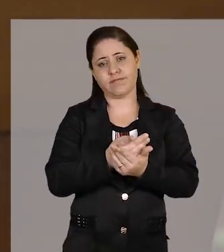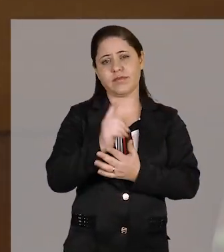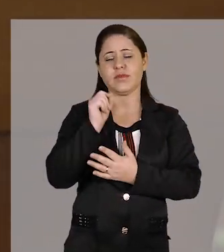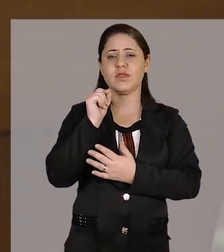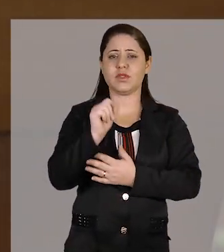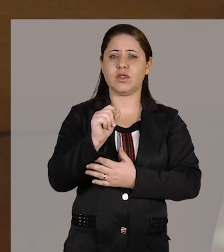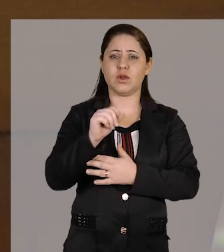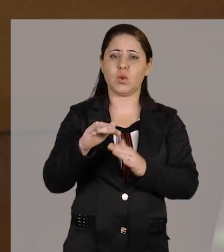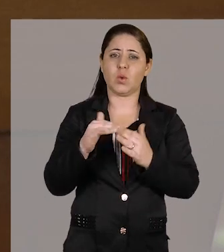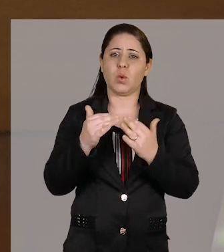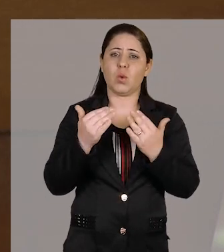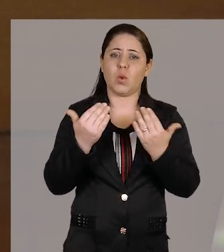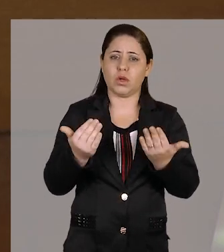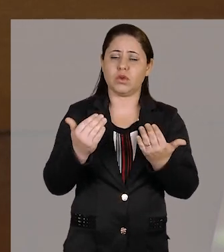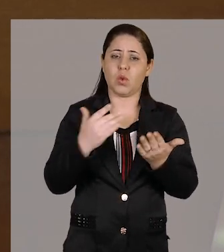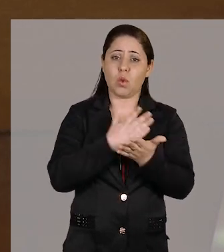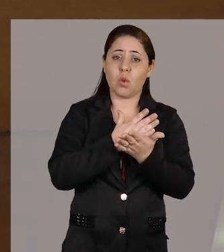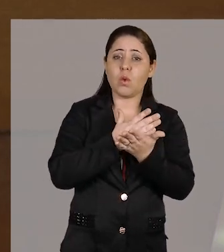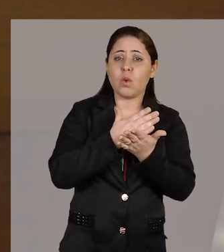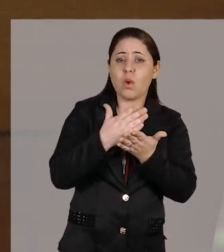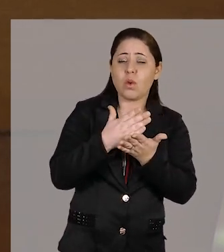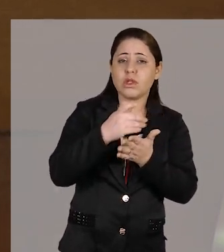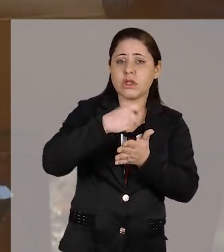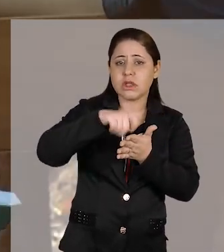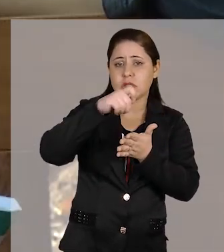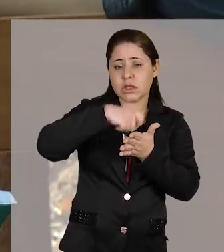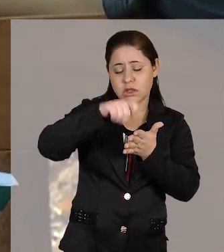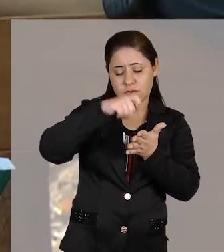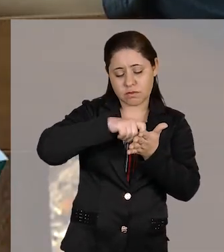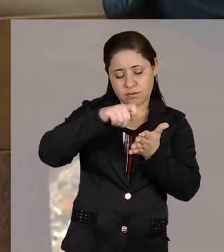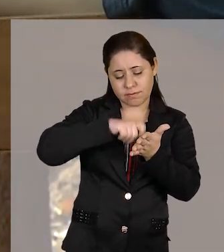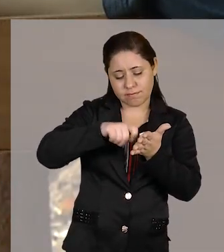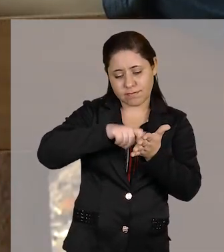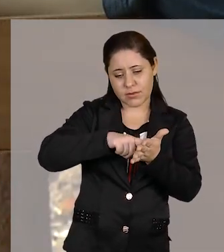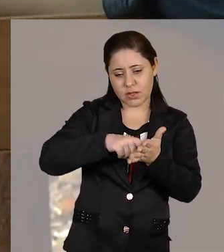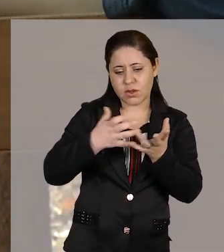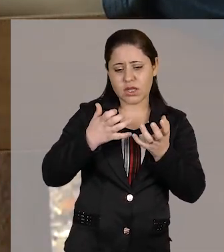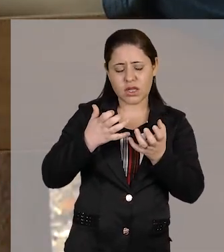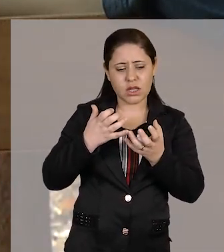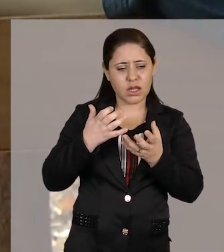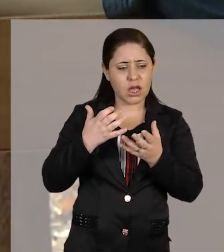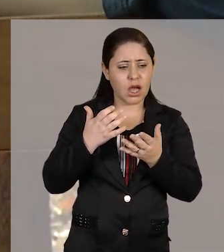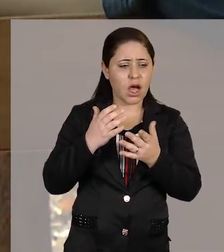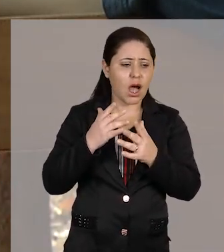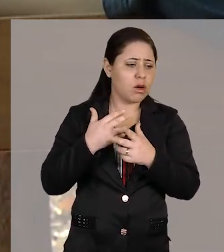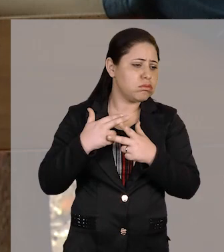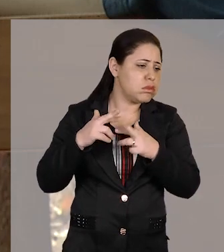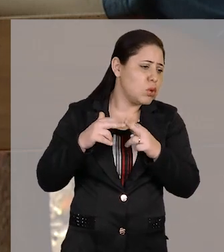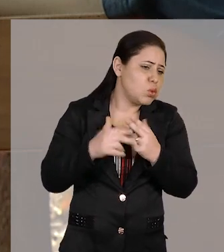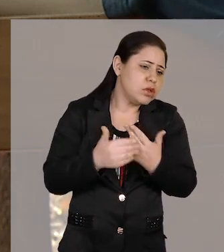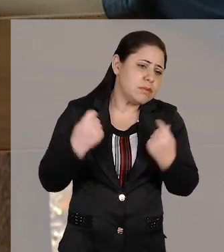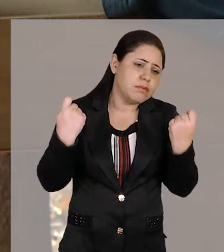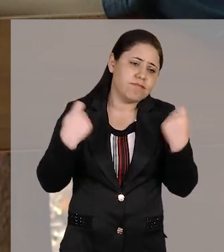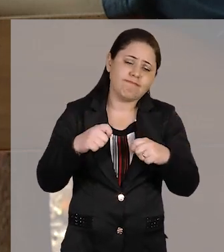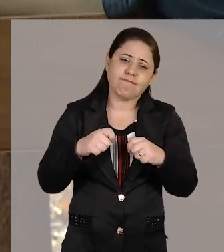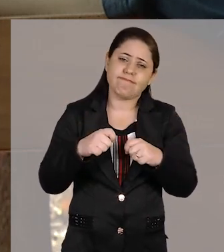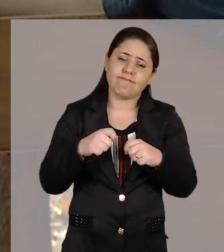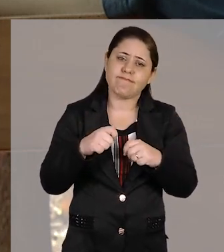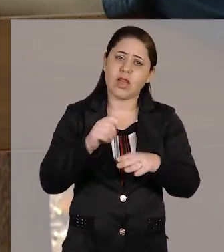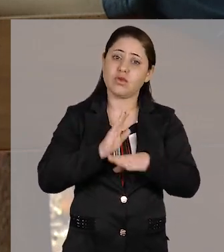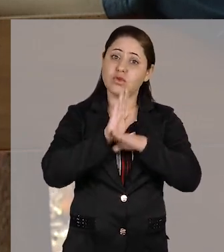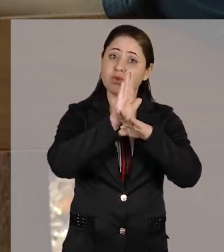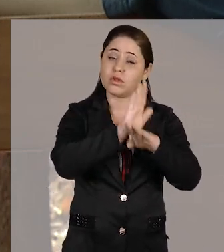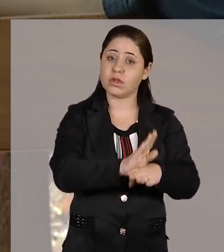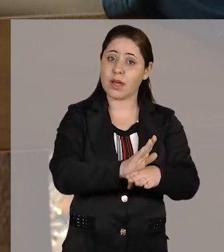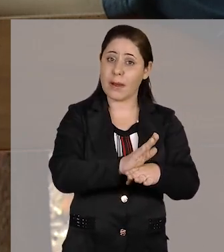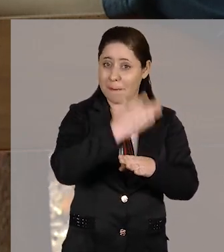que quando eu comecei a escrever, eu queria algo que pudesse ajudar quem tem que trabalhar com o tema,